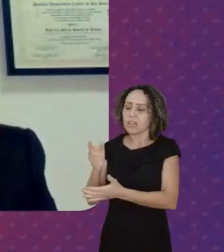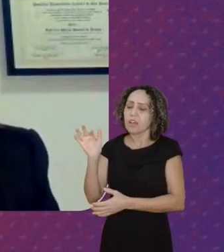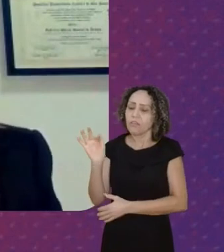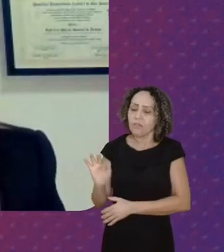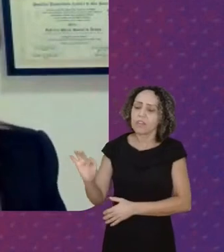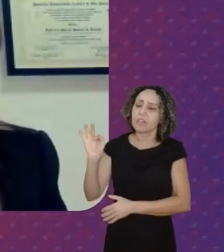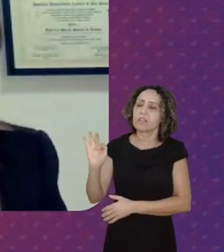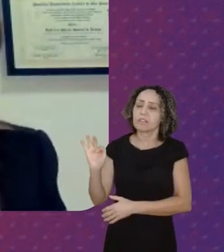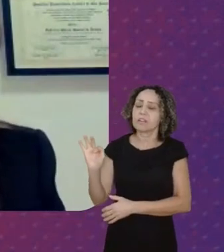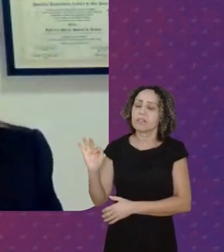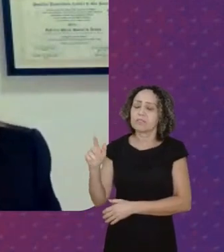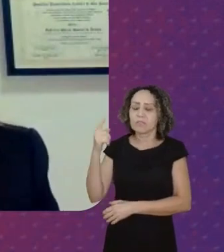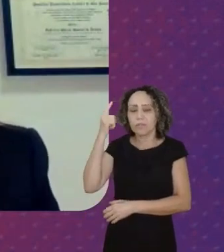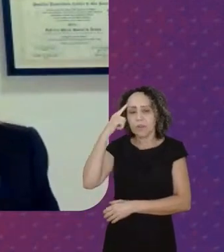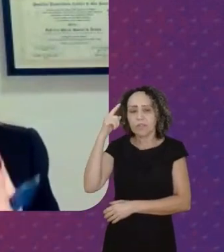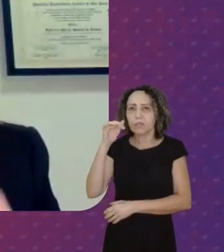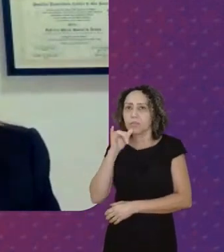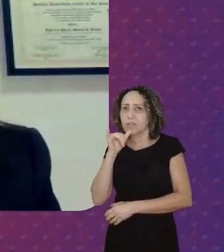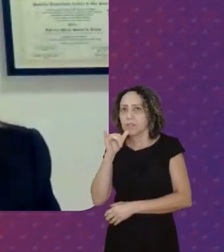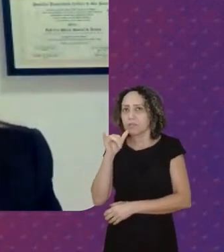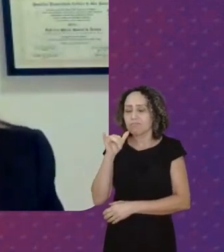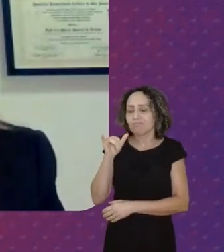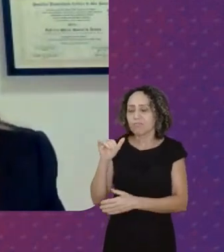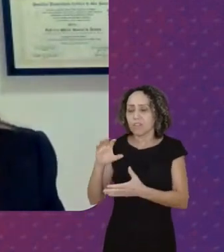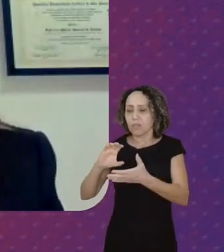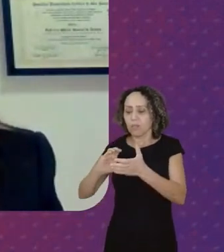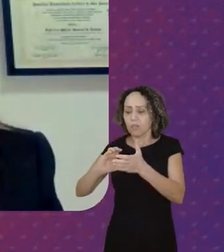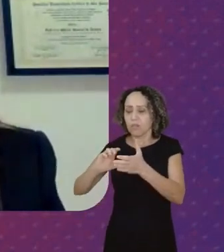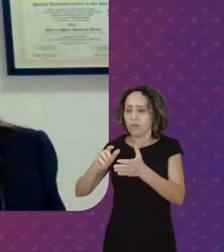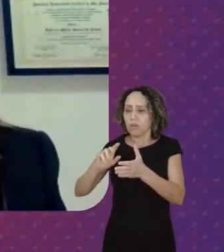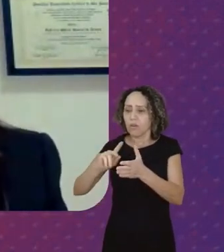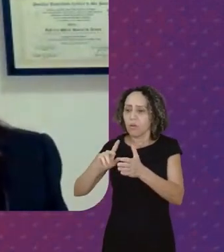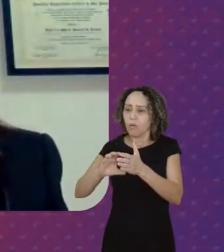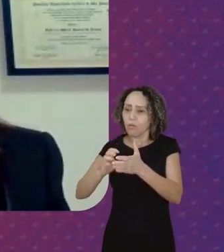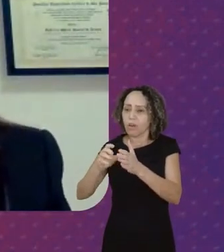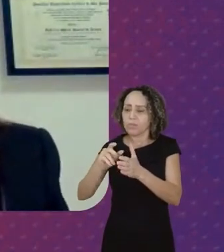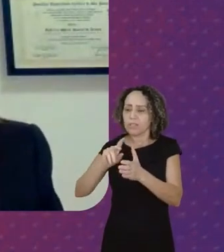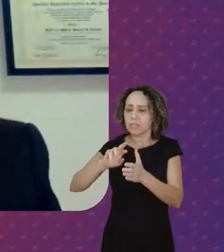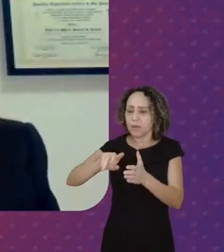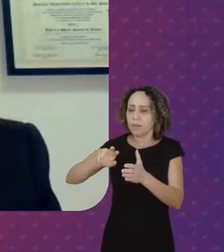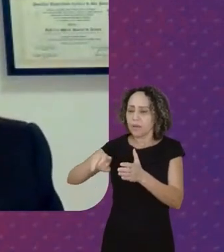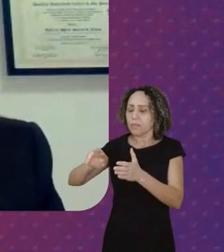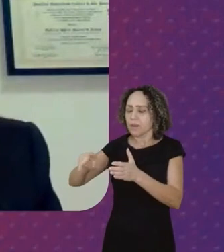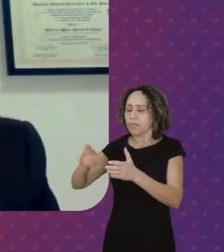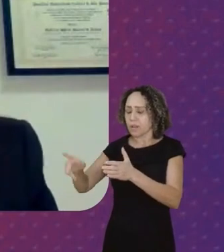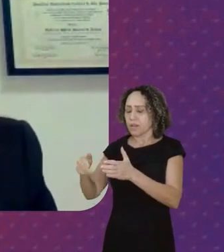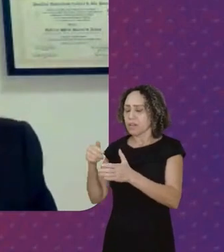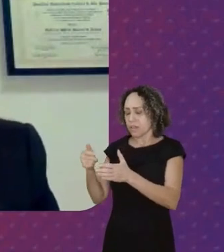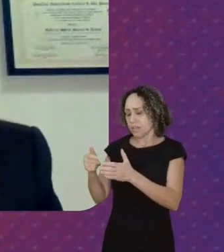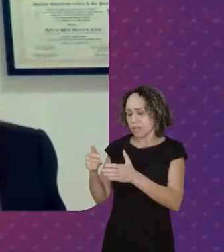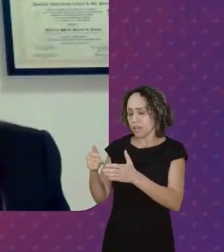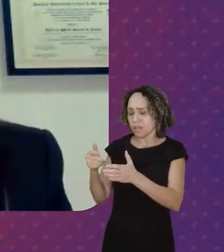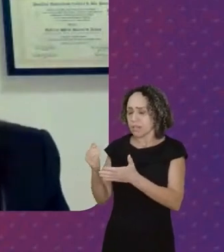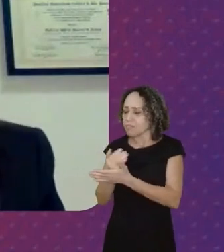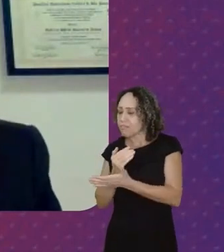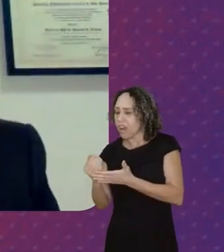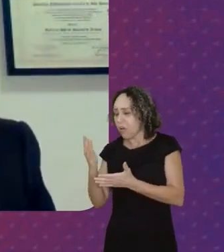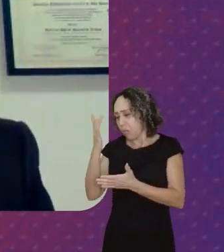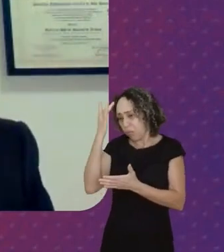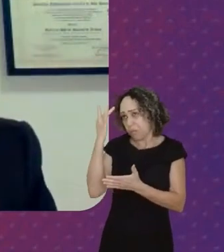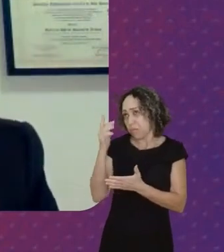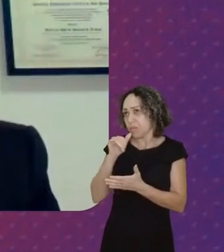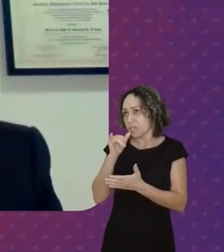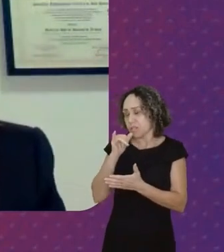federação, né, e um dos partidos federados resolve sair depois de 1 ano em que ele estava na federação. Ele ainda teria